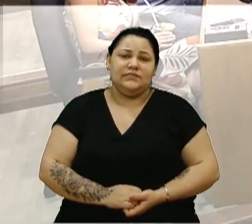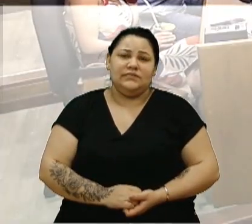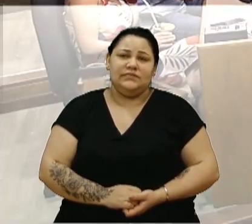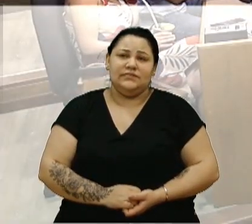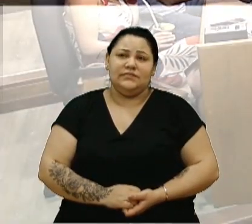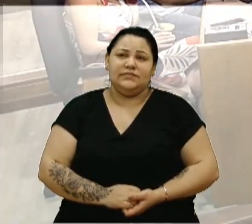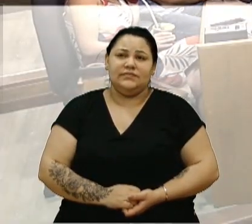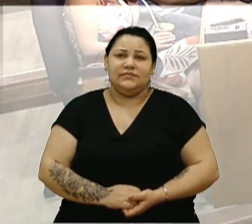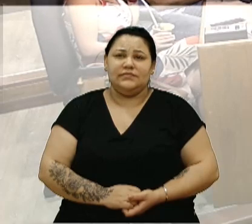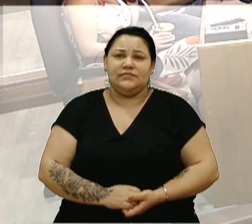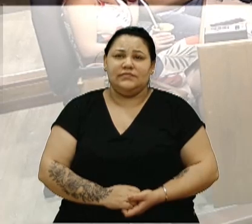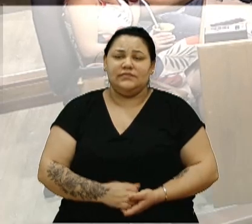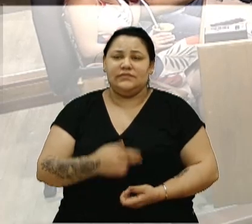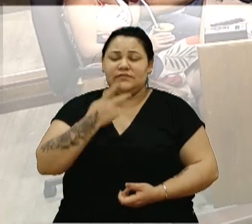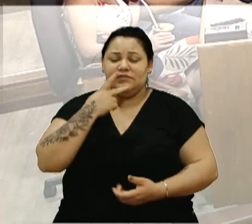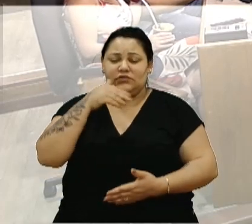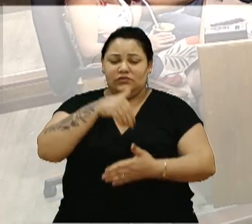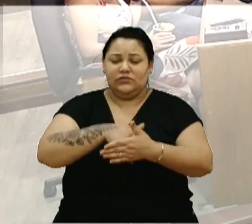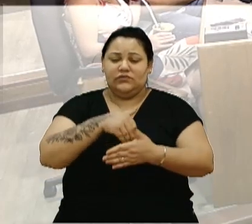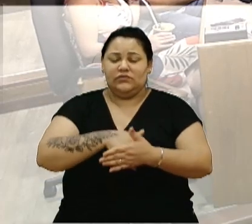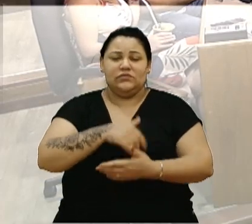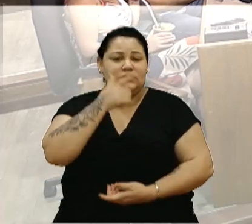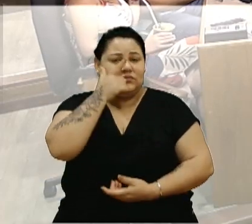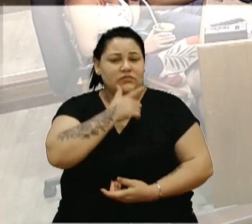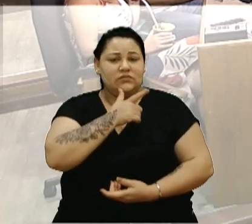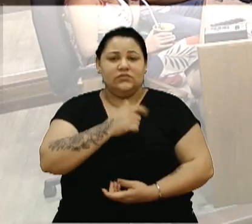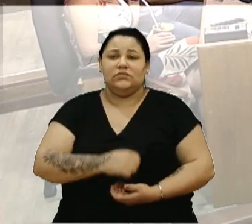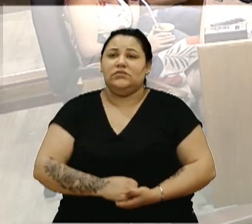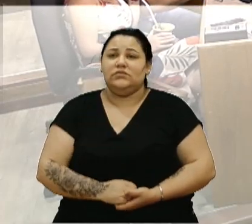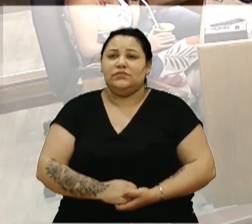Declaração de voto, vereador Lucas Carenhato.